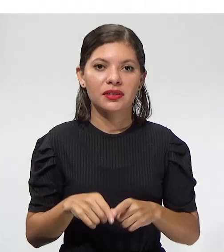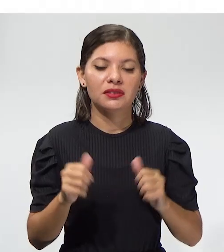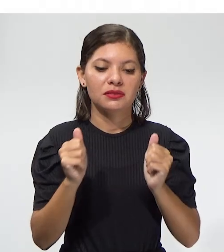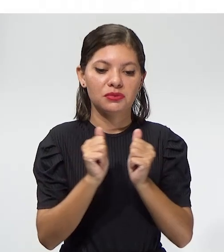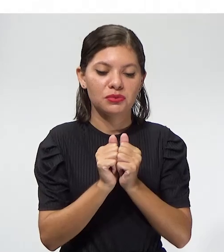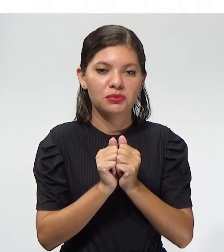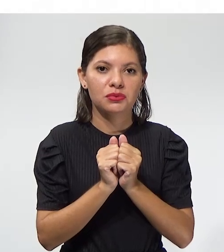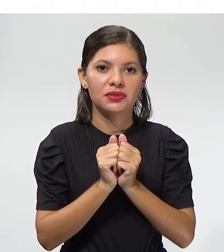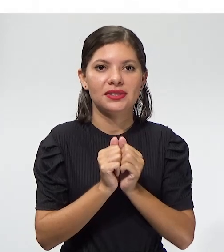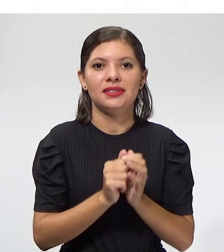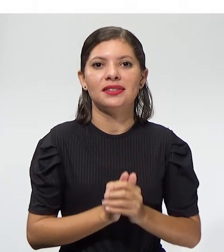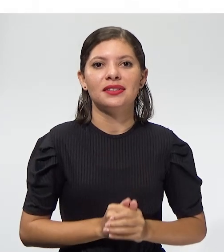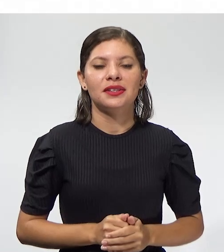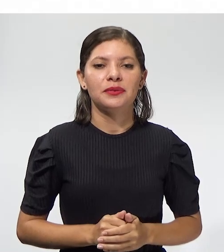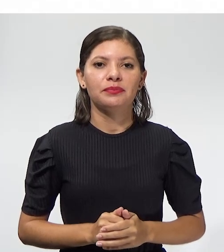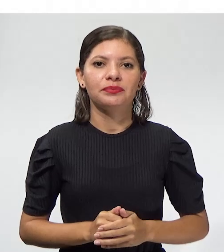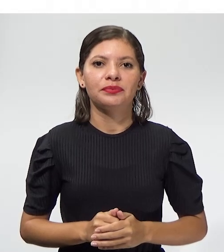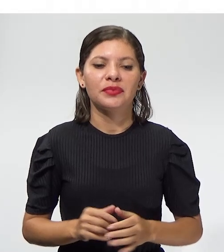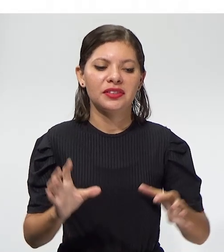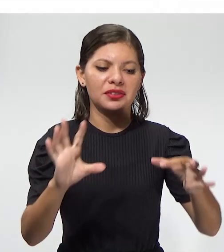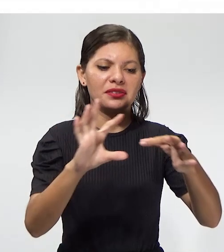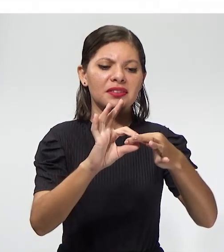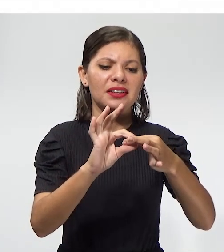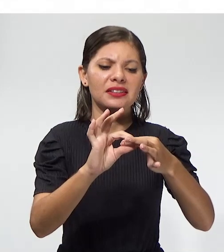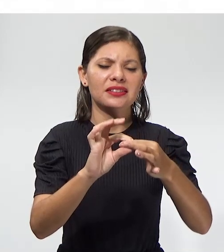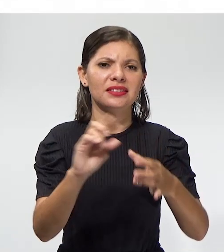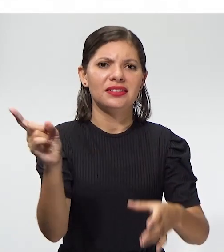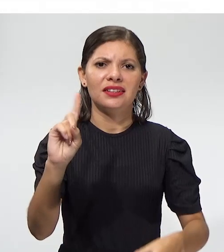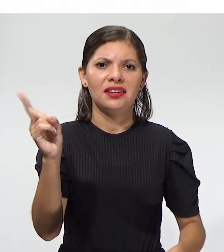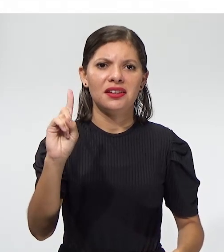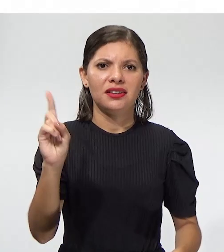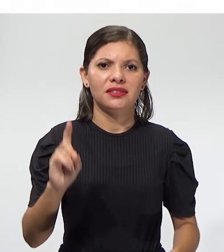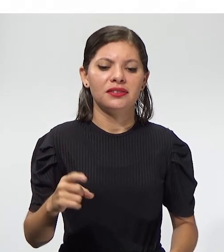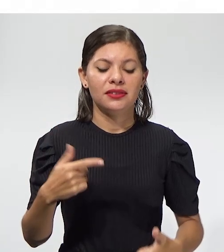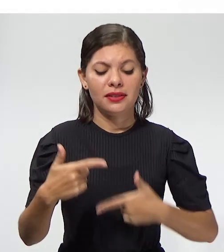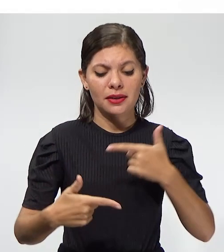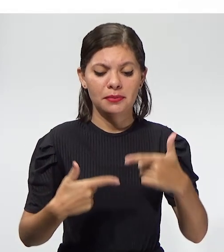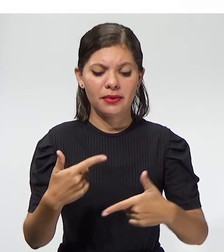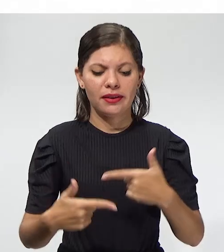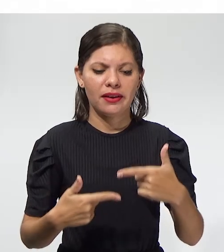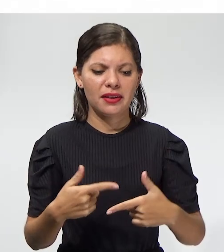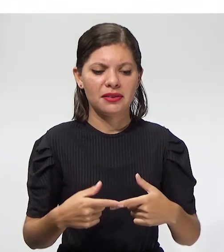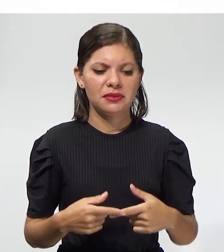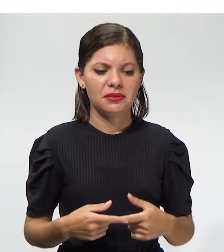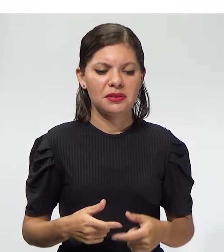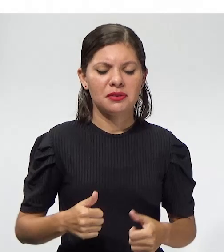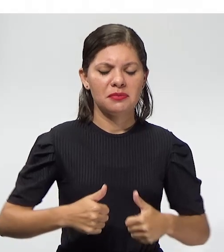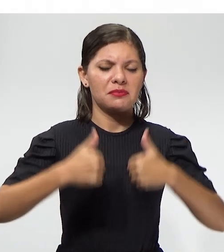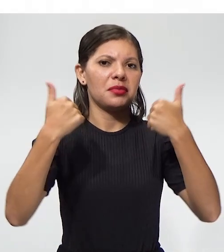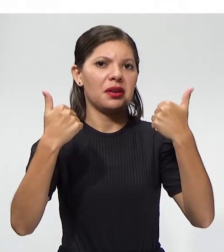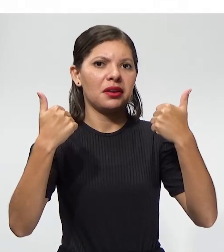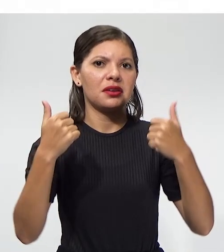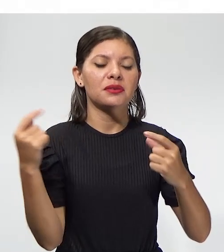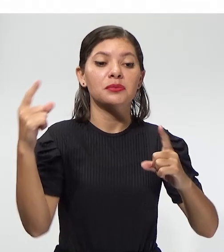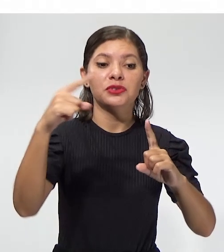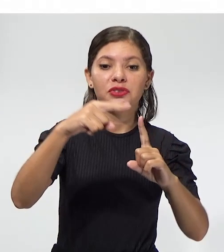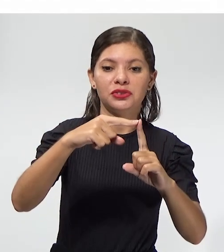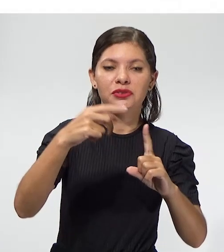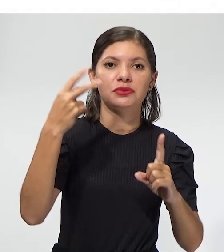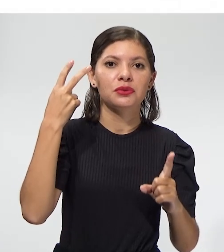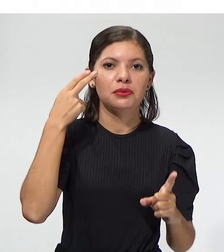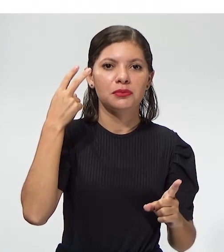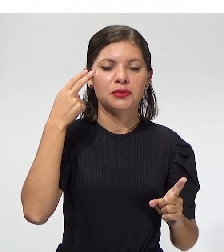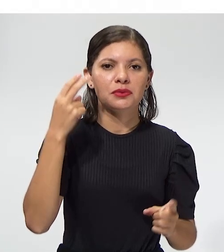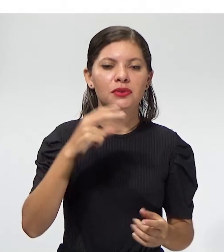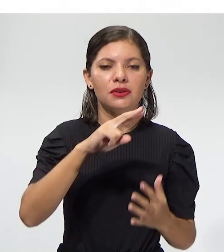convivem no mesmo espaço, mas necessariamente elas não são articuladas. Elas podem trabalhar de forma